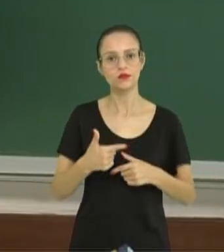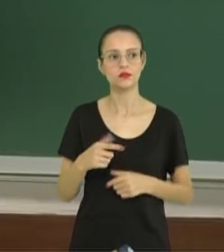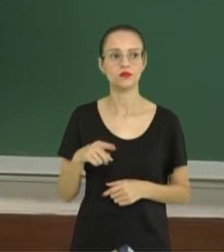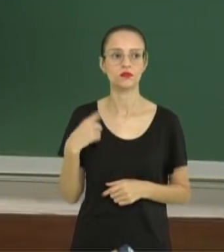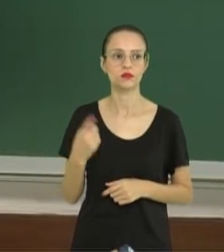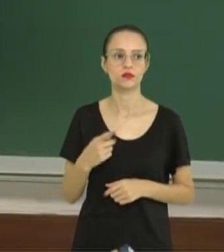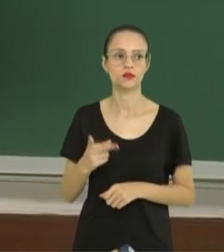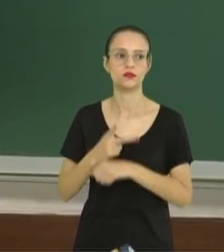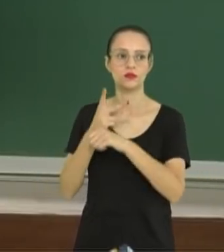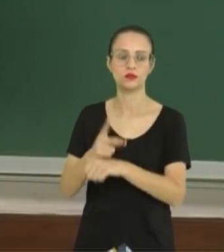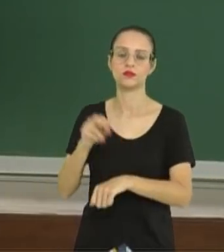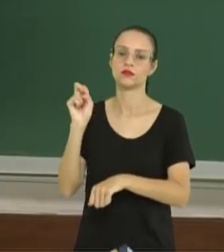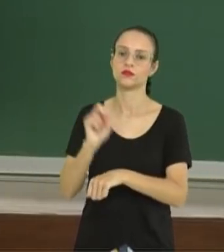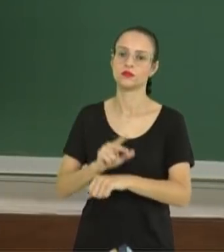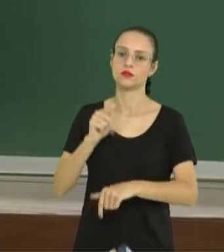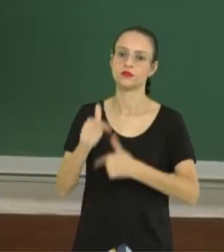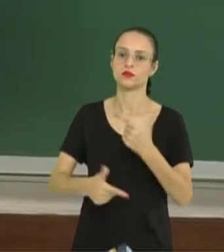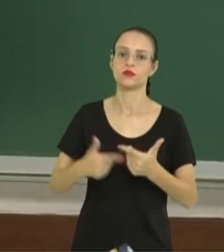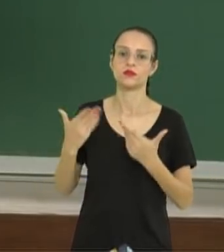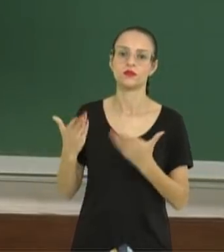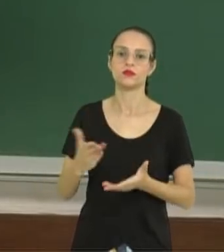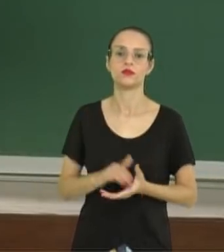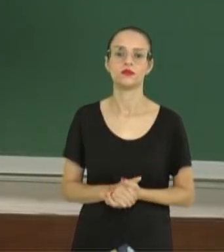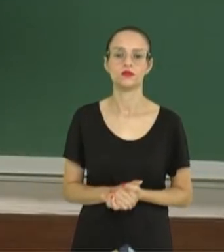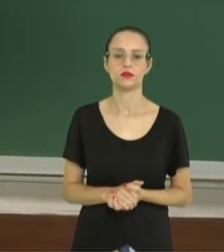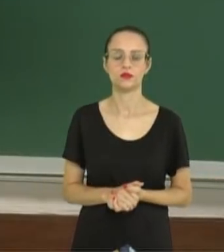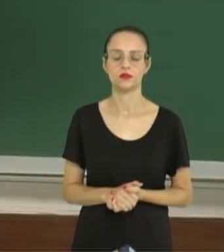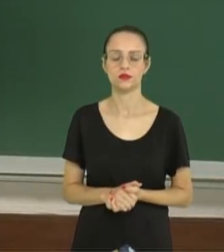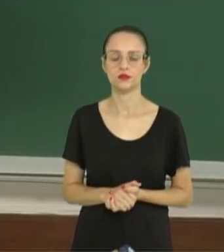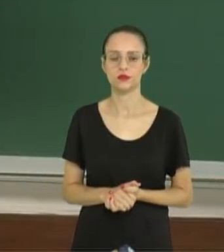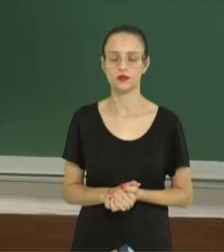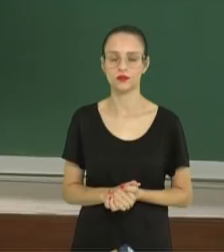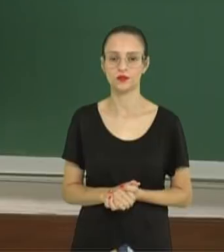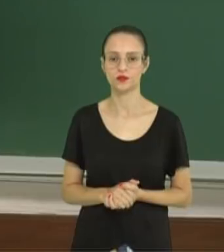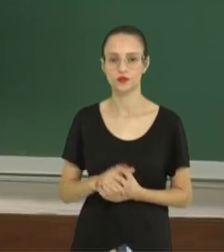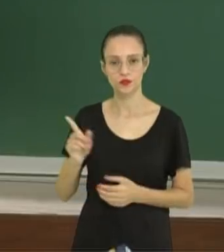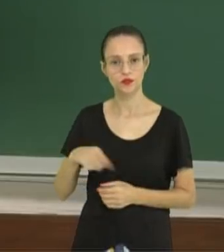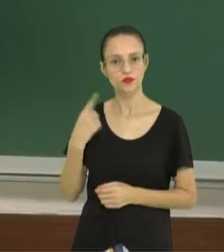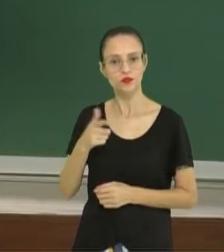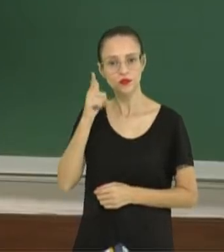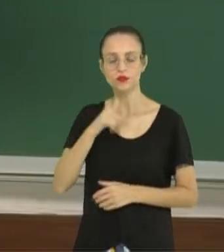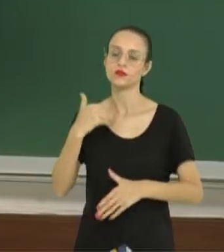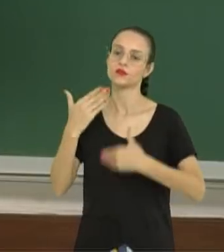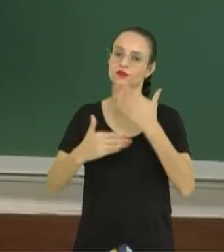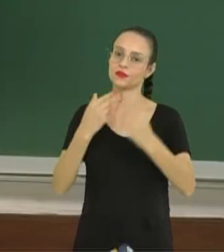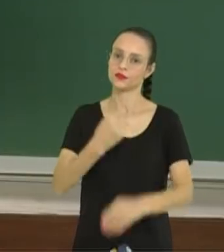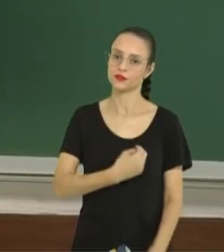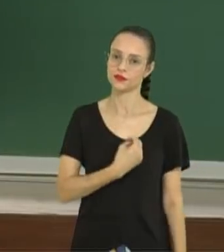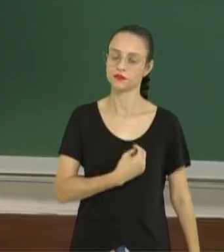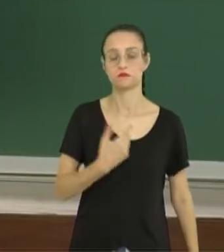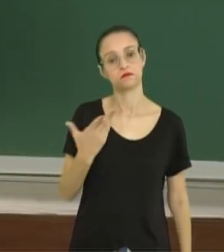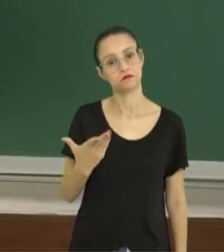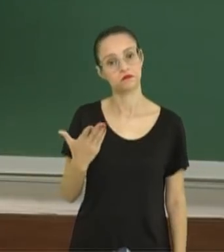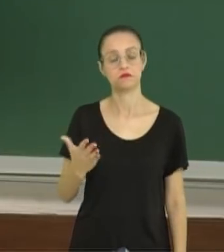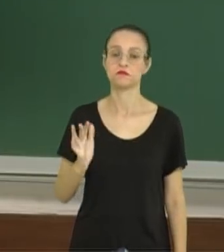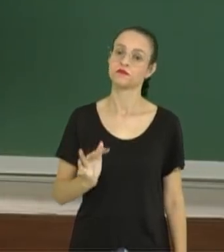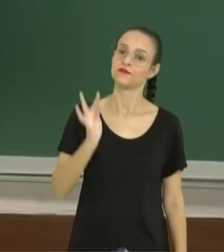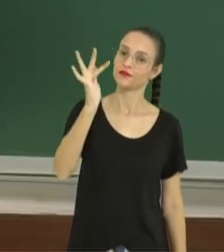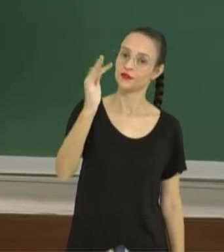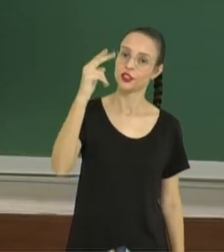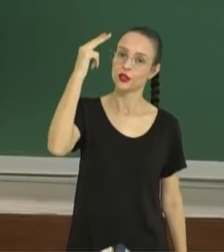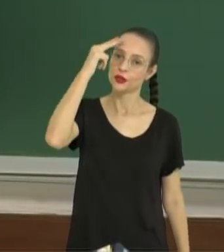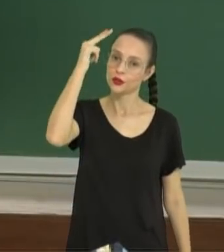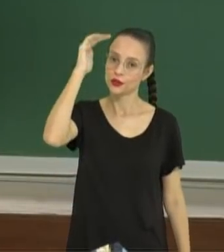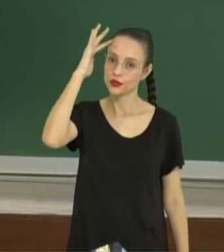esses cargos, aí, esses empregos, né? E possamos desenvolver a nossa vida e, de repente, quem sabe um dia, né, o sonho